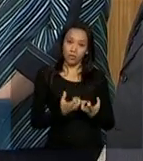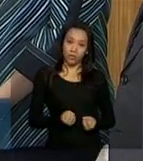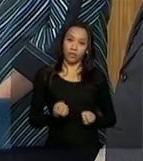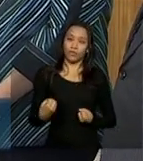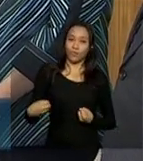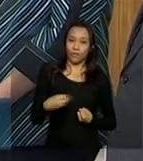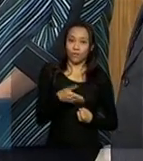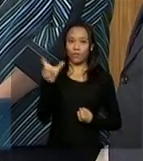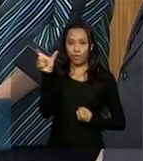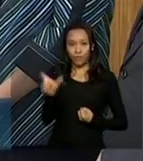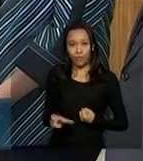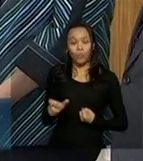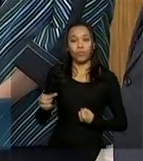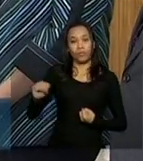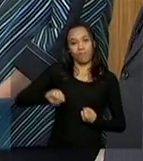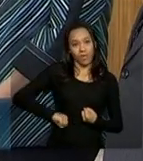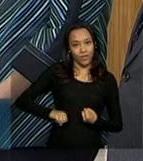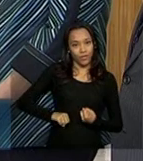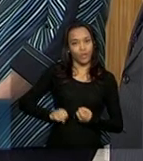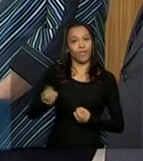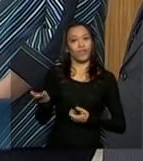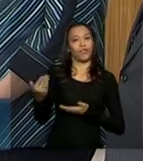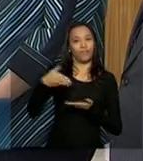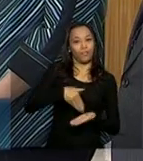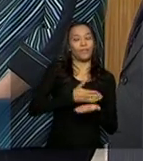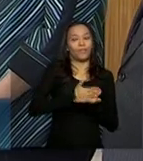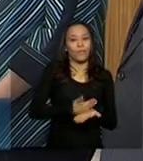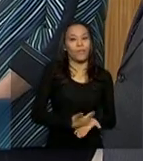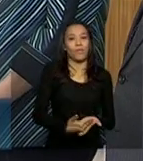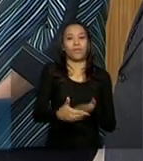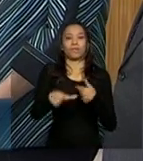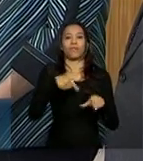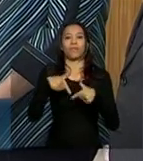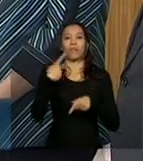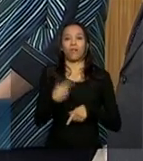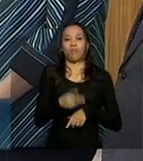embaixador que passa a atuar oficialmente no Brasil.